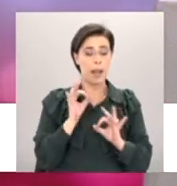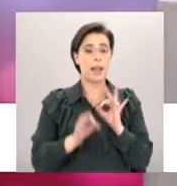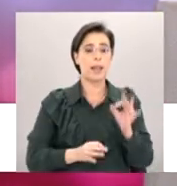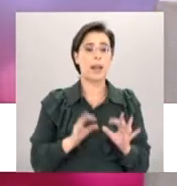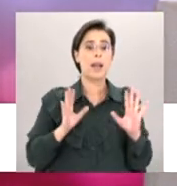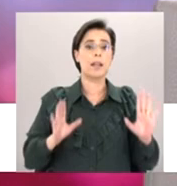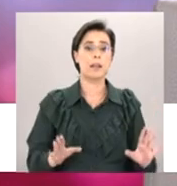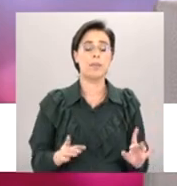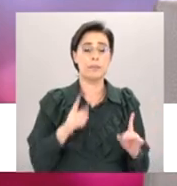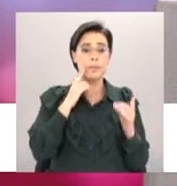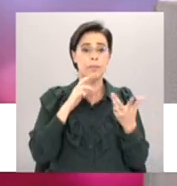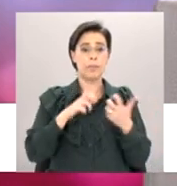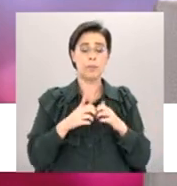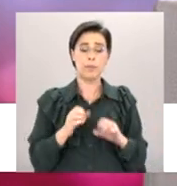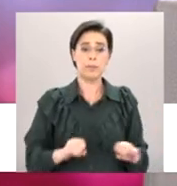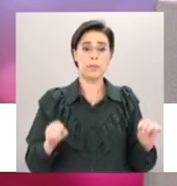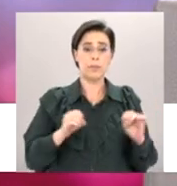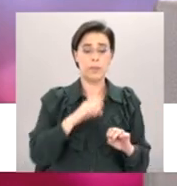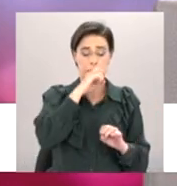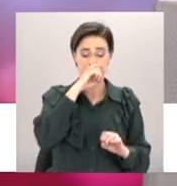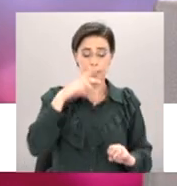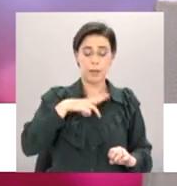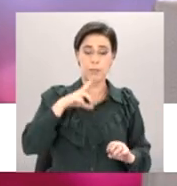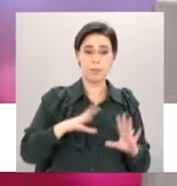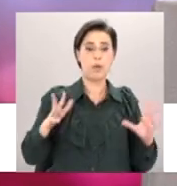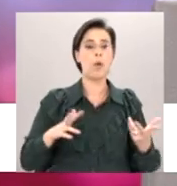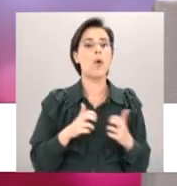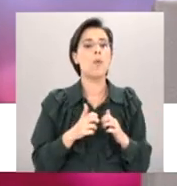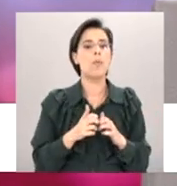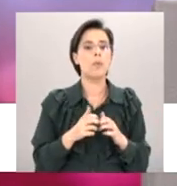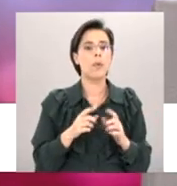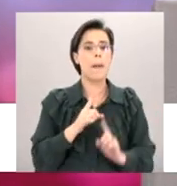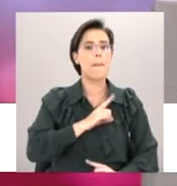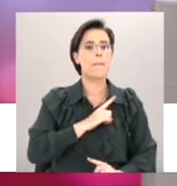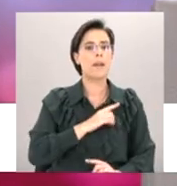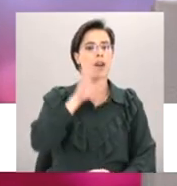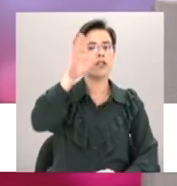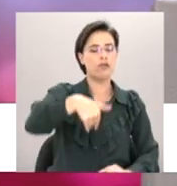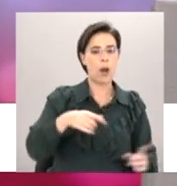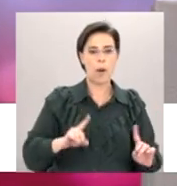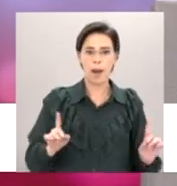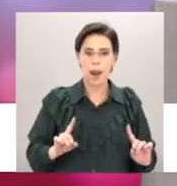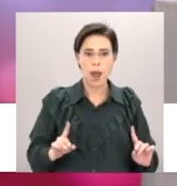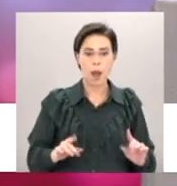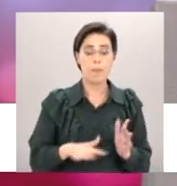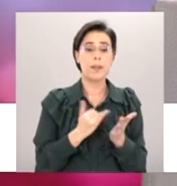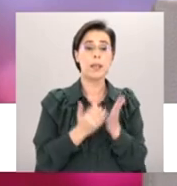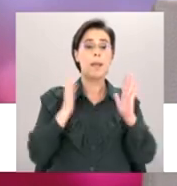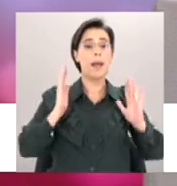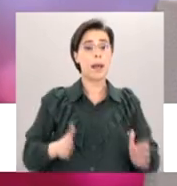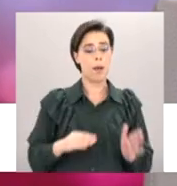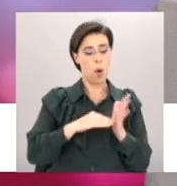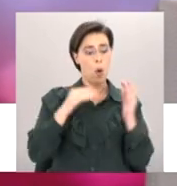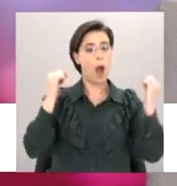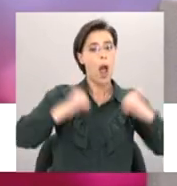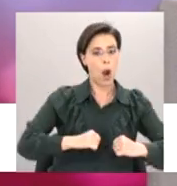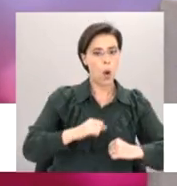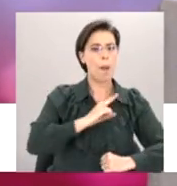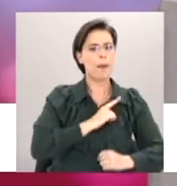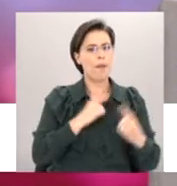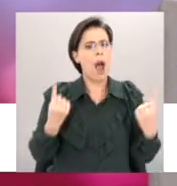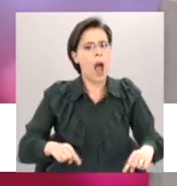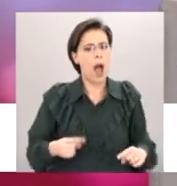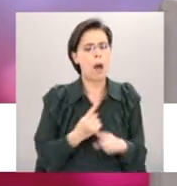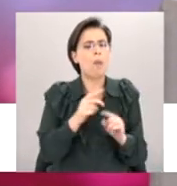tratamento e não tenho nenhum problema porque em Portugal problema não essas privados são chamados ou não sempre que é preciso a contratualização com os